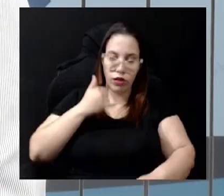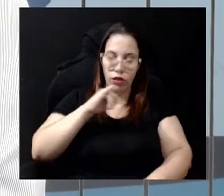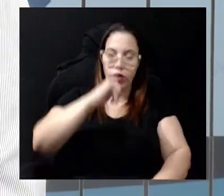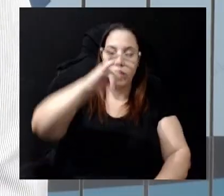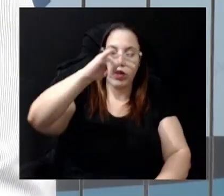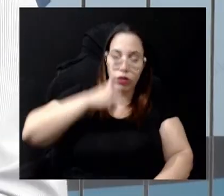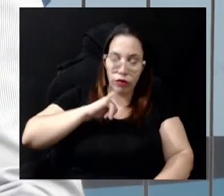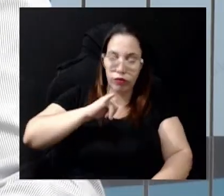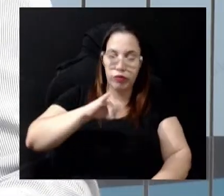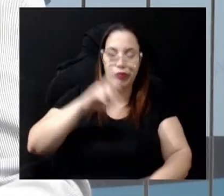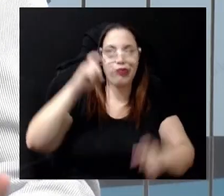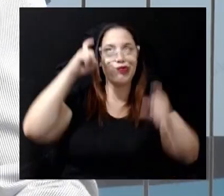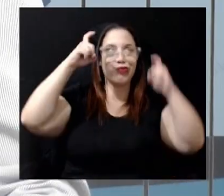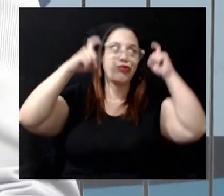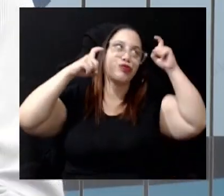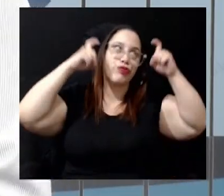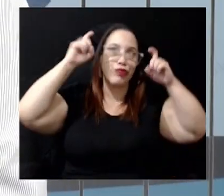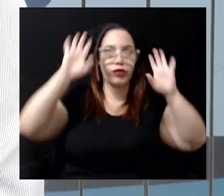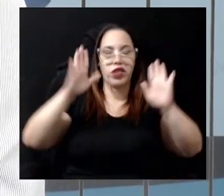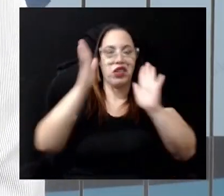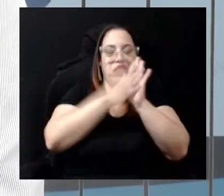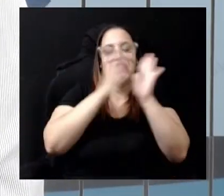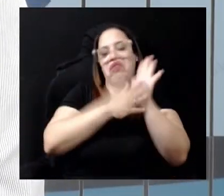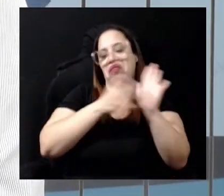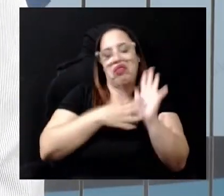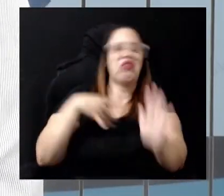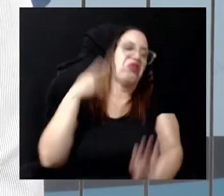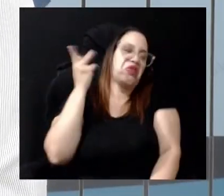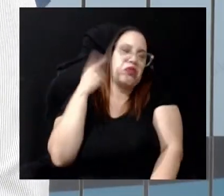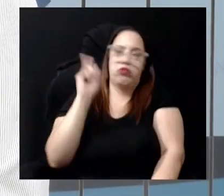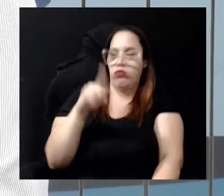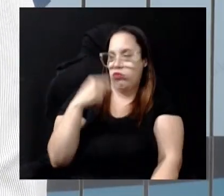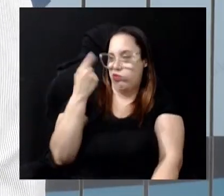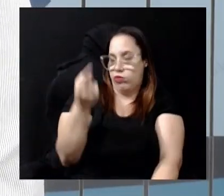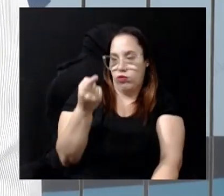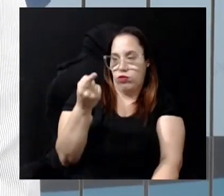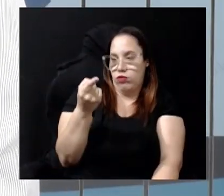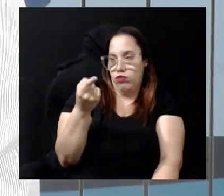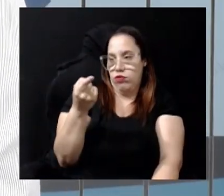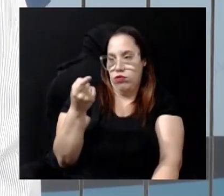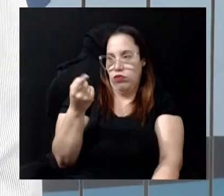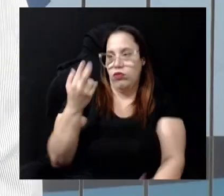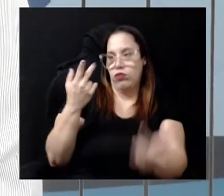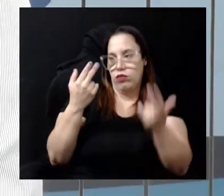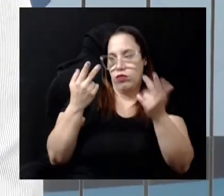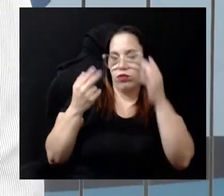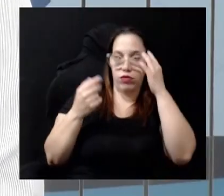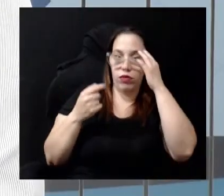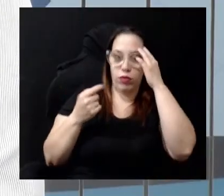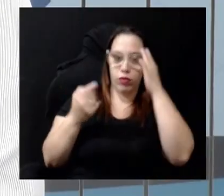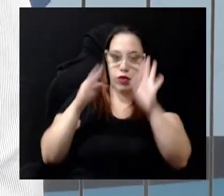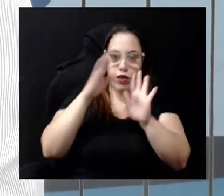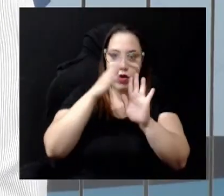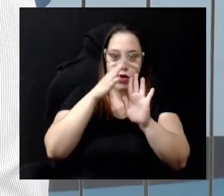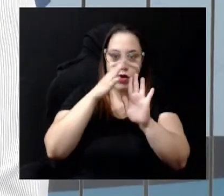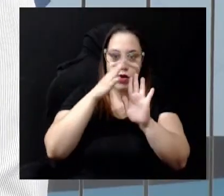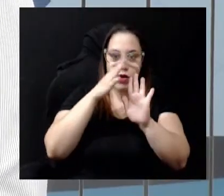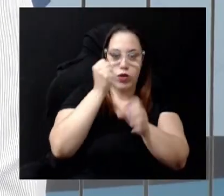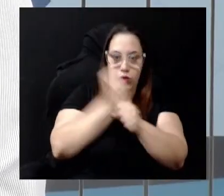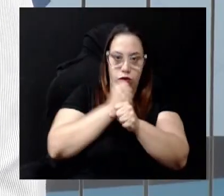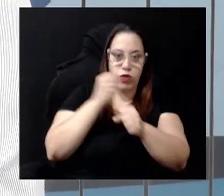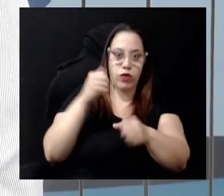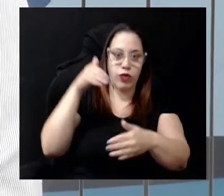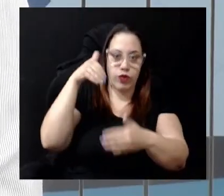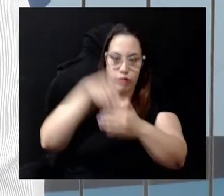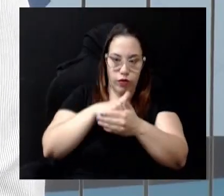com calendários políticos ou qualquer outra questão nesse sentido. Afinal de contas, estamos no ano eleitoral e isso afeta muitas das